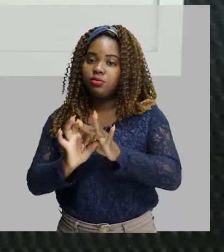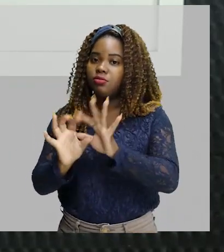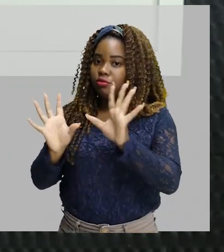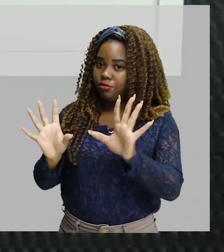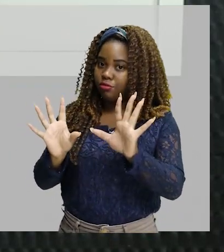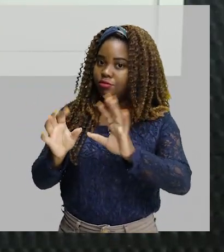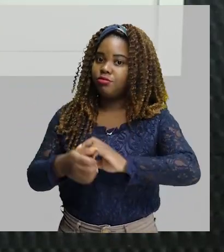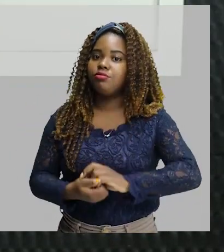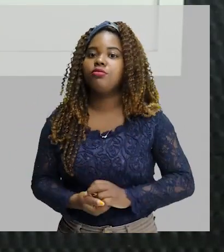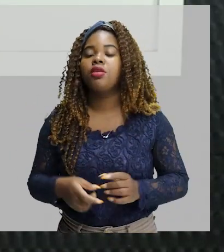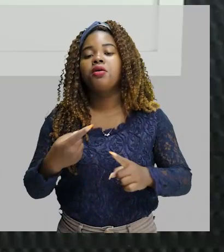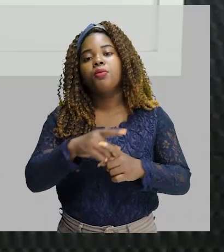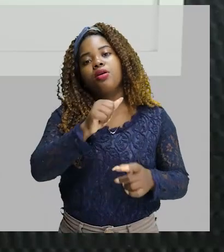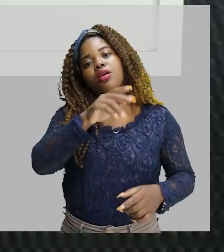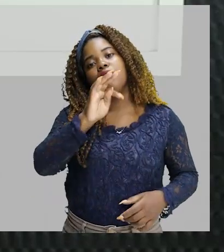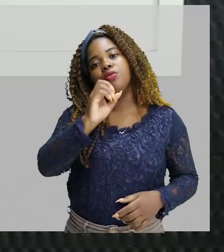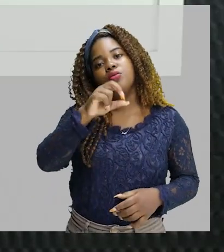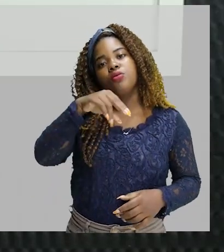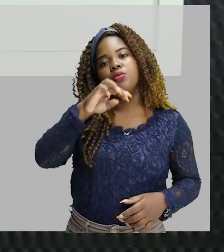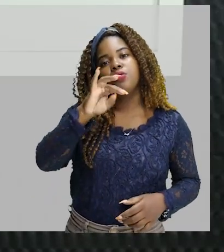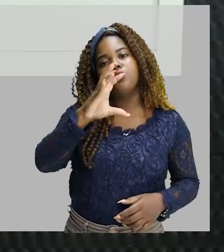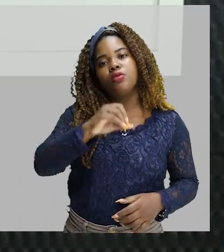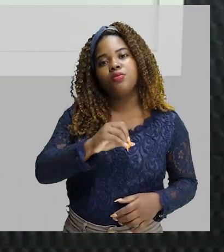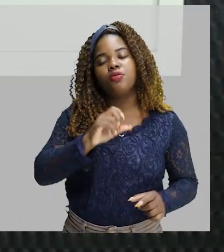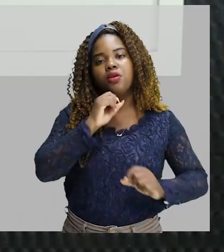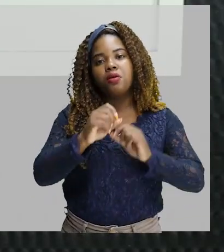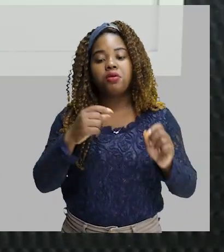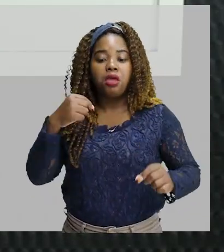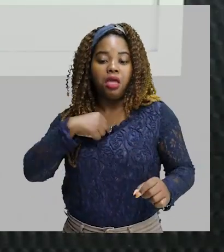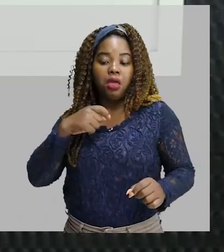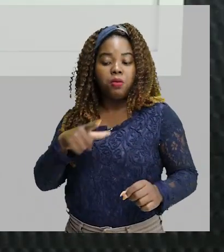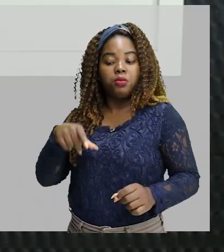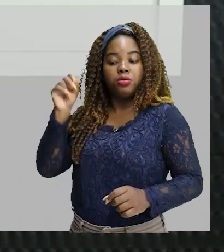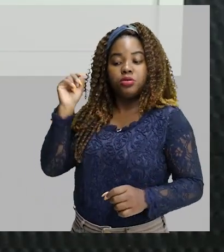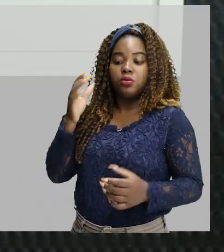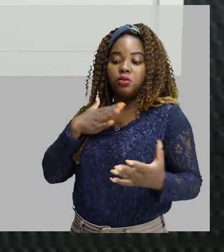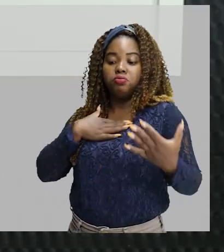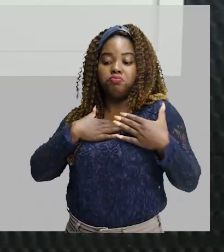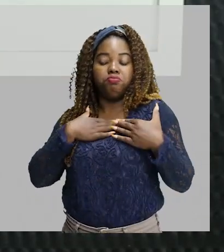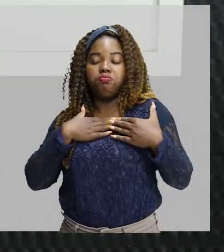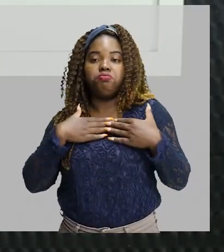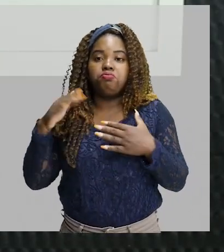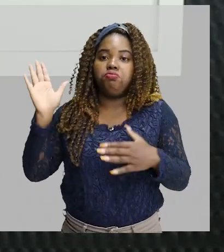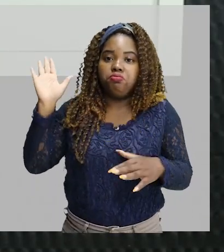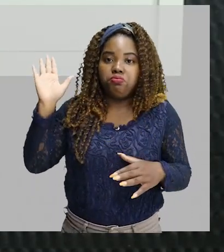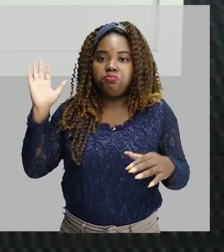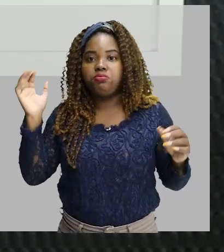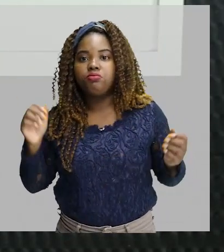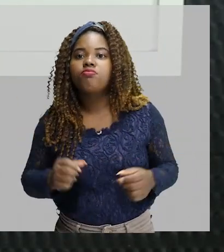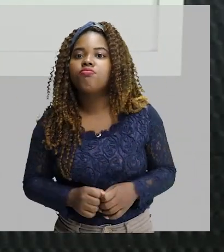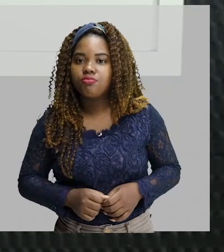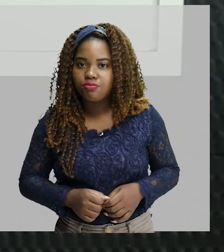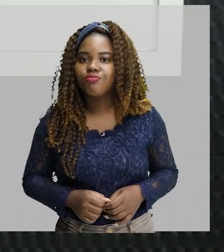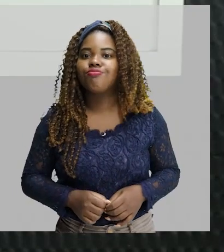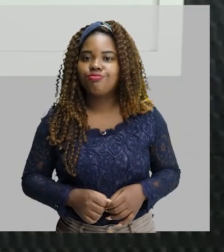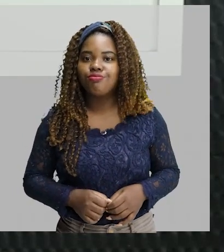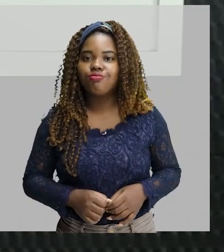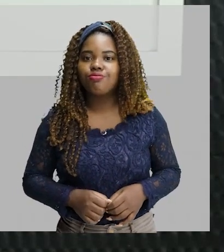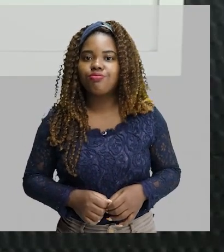porque autônomo é fazer por si mesmo. Olha aqui, o conceito de autonomia já